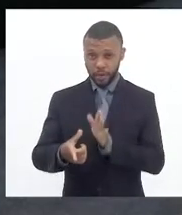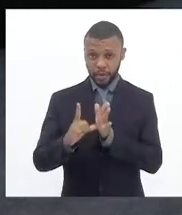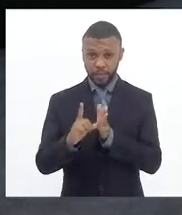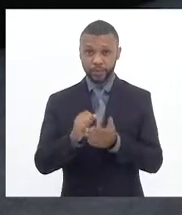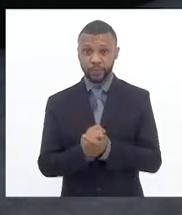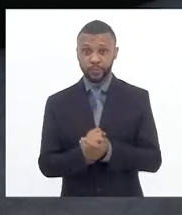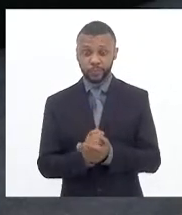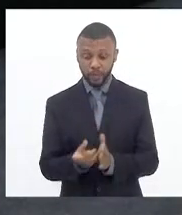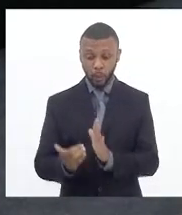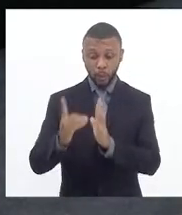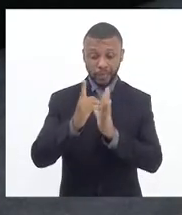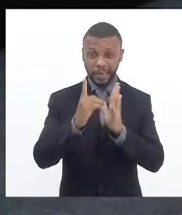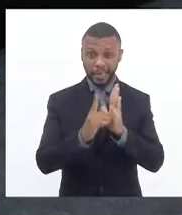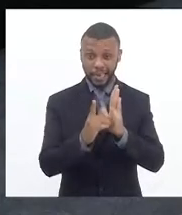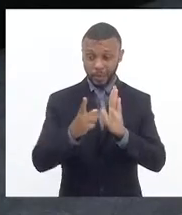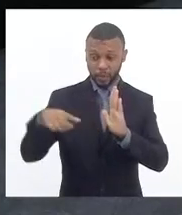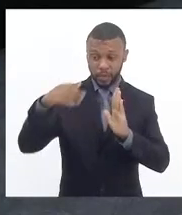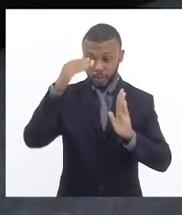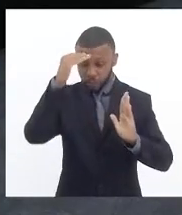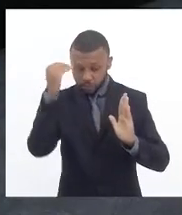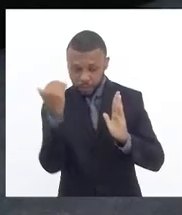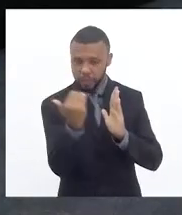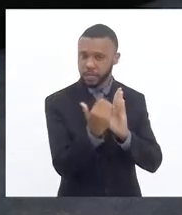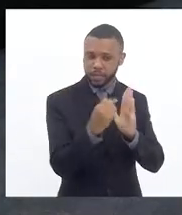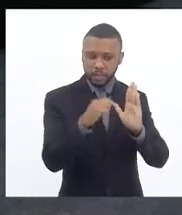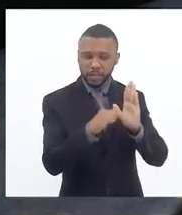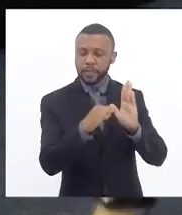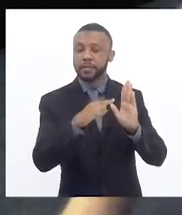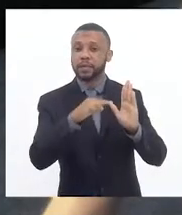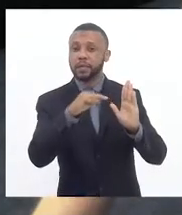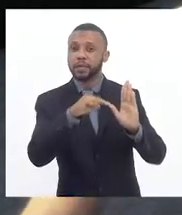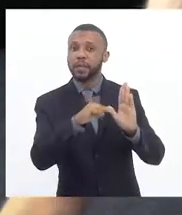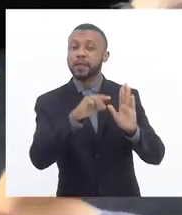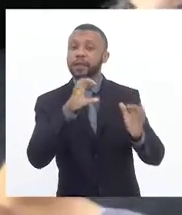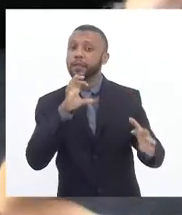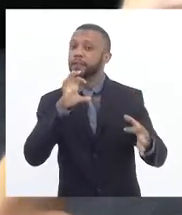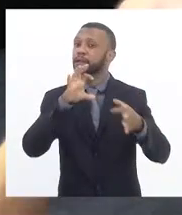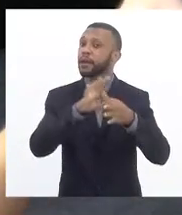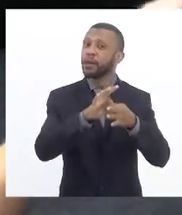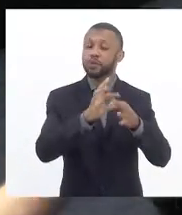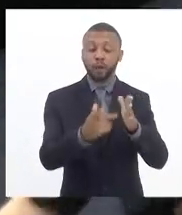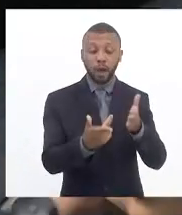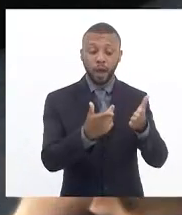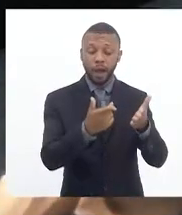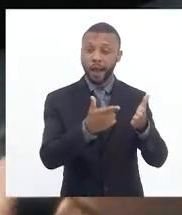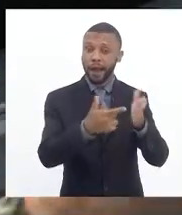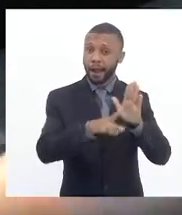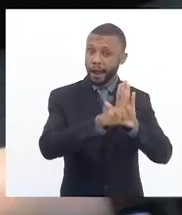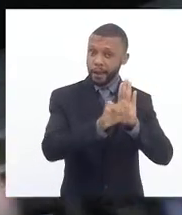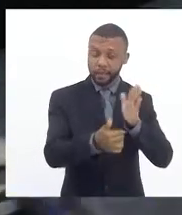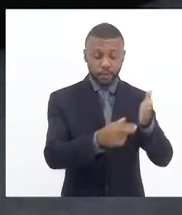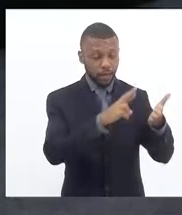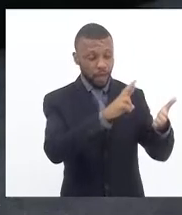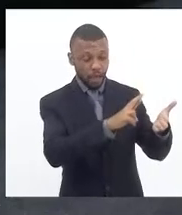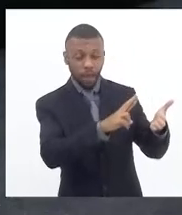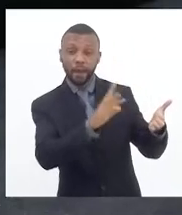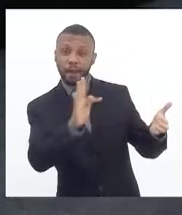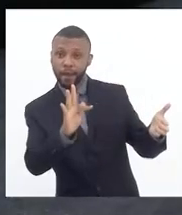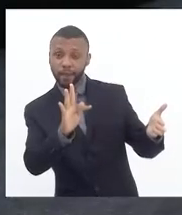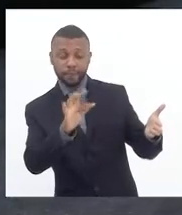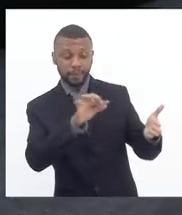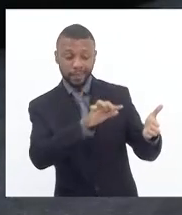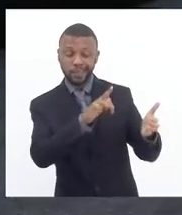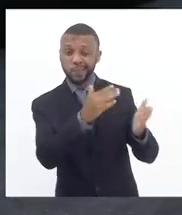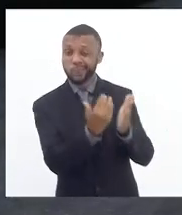seguindo o Decreto que prega né que obedece à lei de recuperação fiscal decreto esse que extrapola em muito